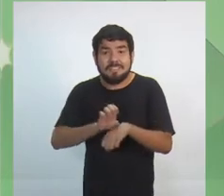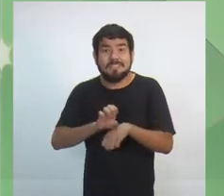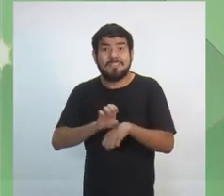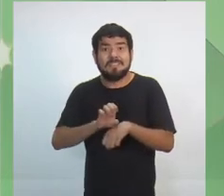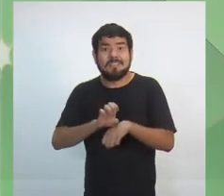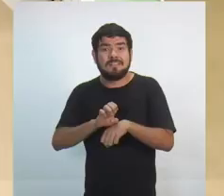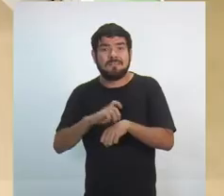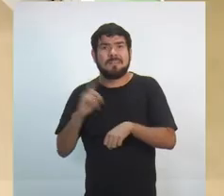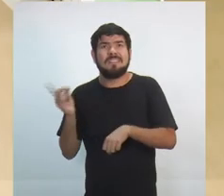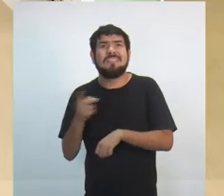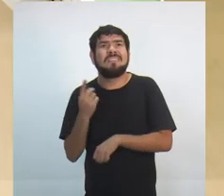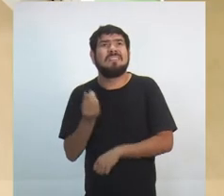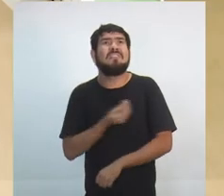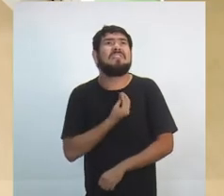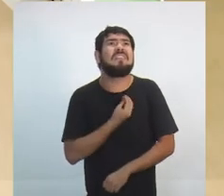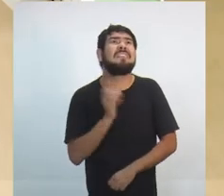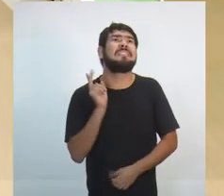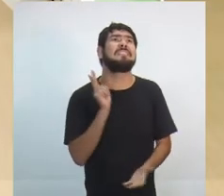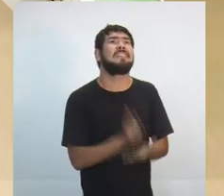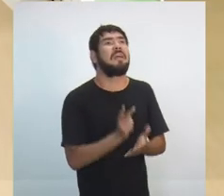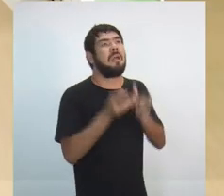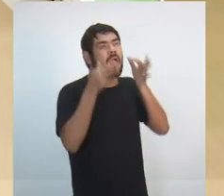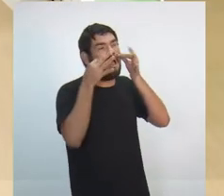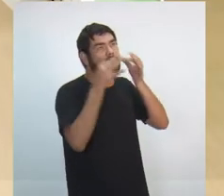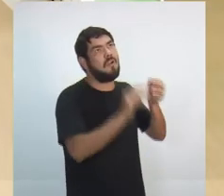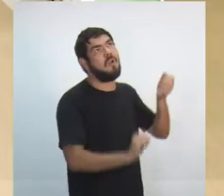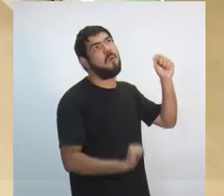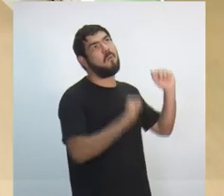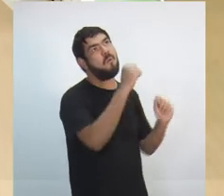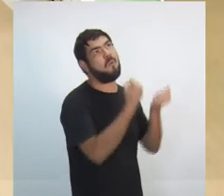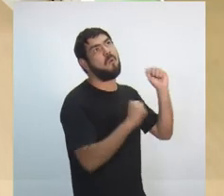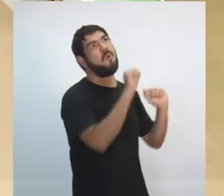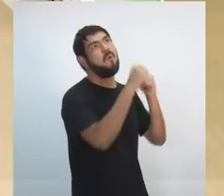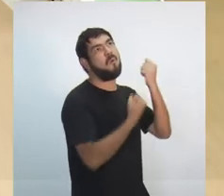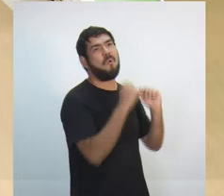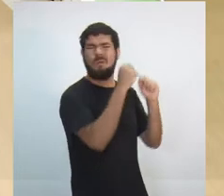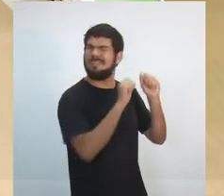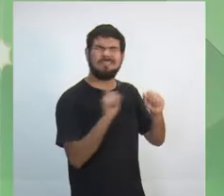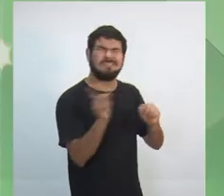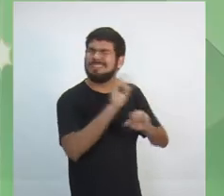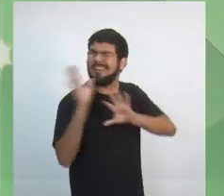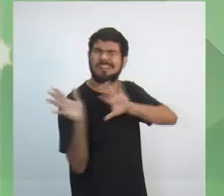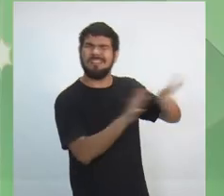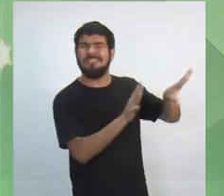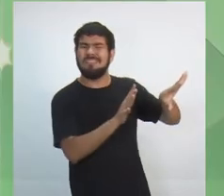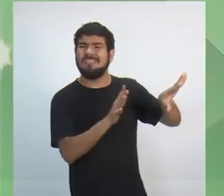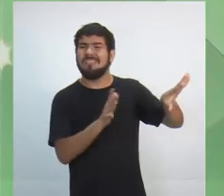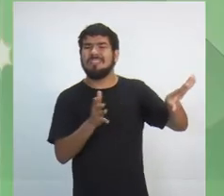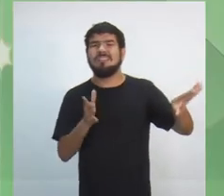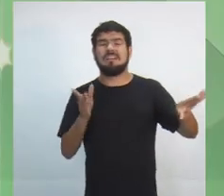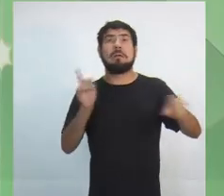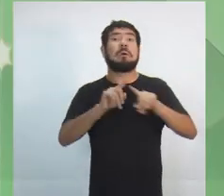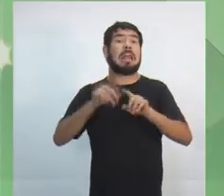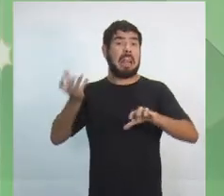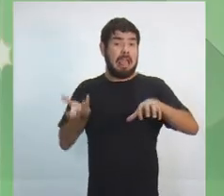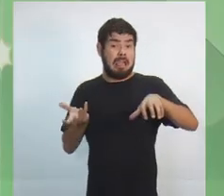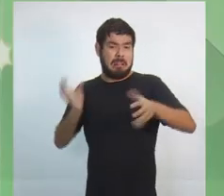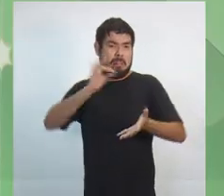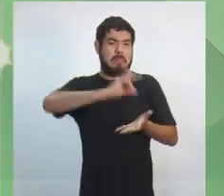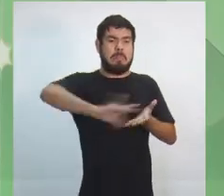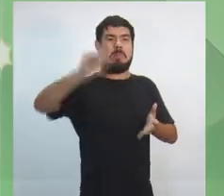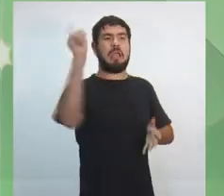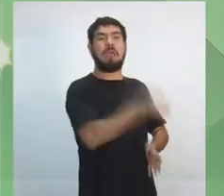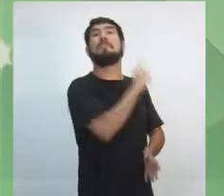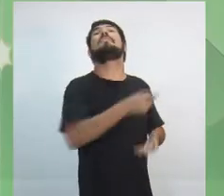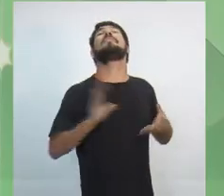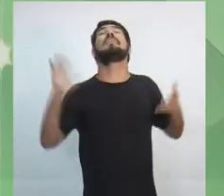tenha que sobreviver somente do polo industrial, porque de repente uma canetada federal pode nos estar dizendo como estão acontecendo. Que vocação você acha que nós poderíamos